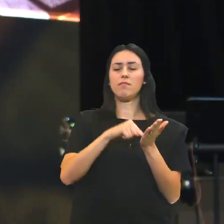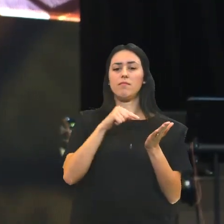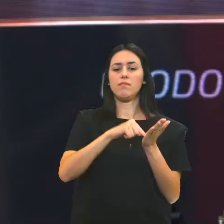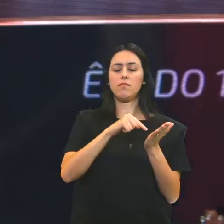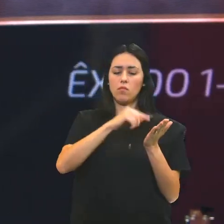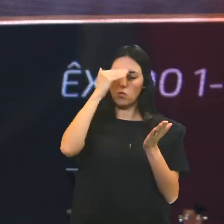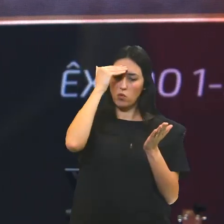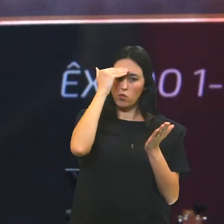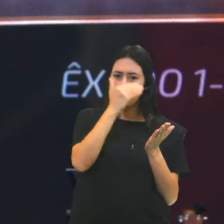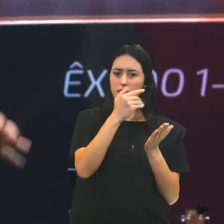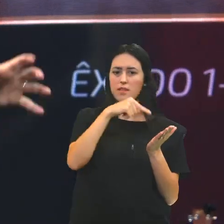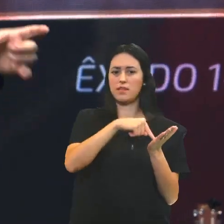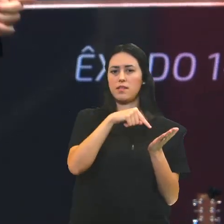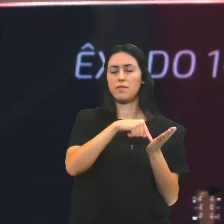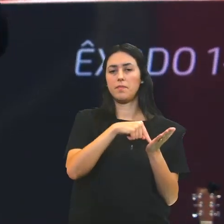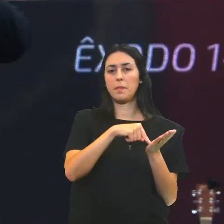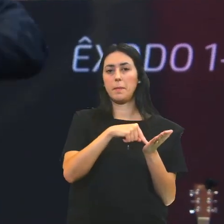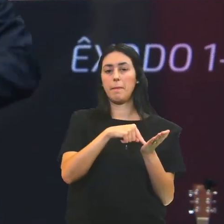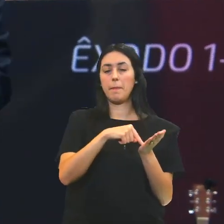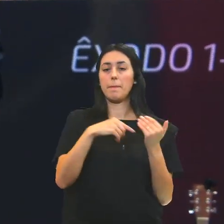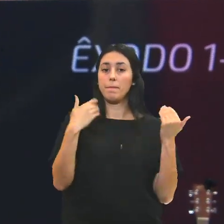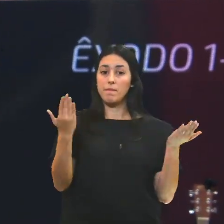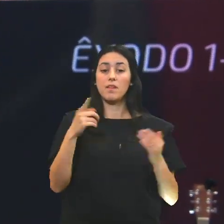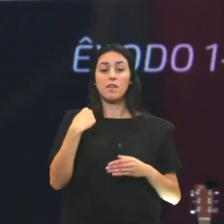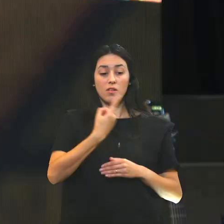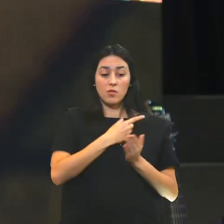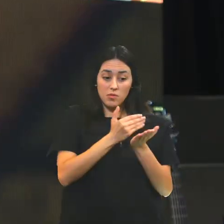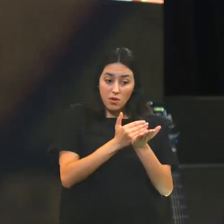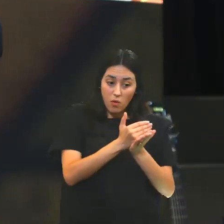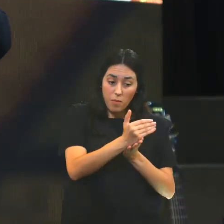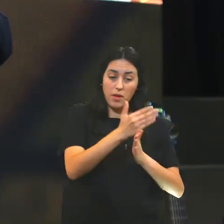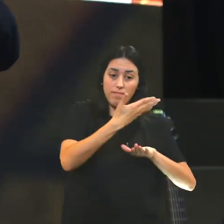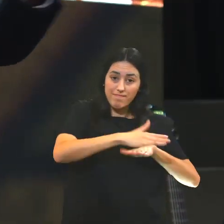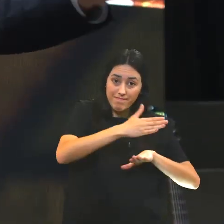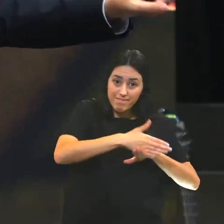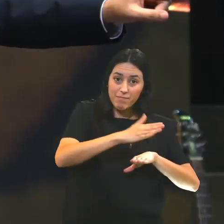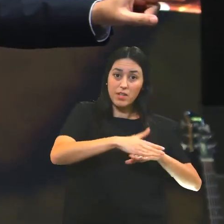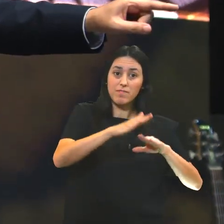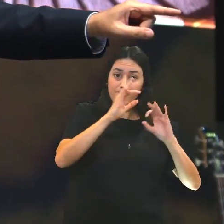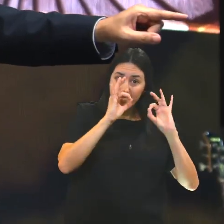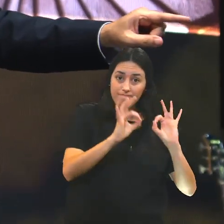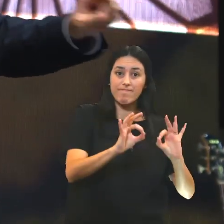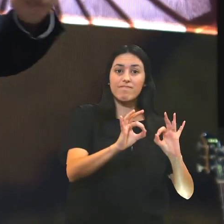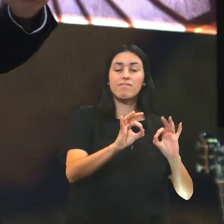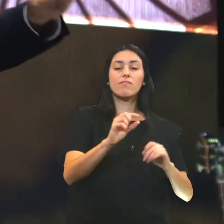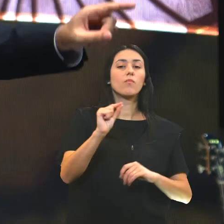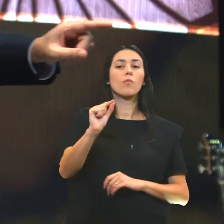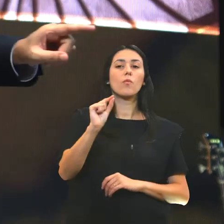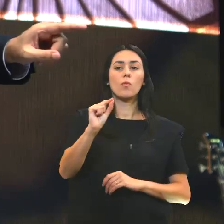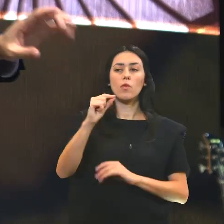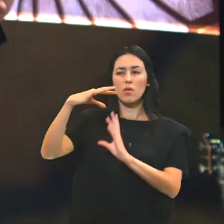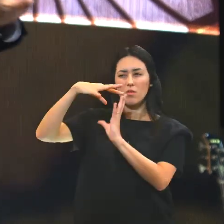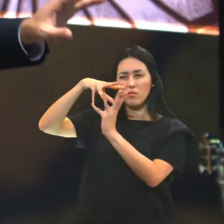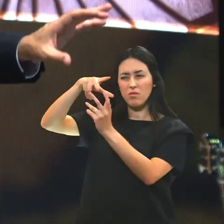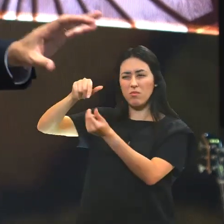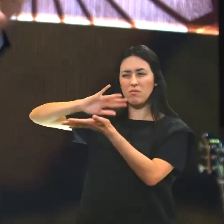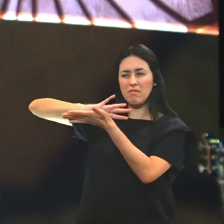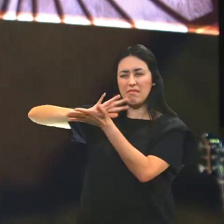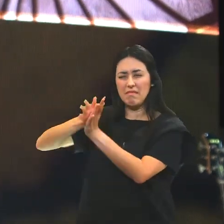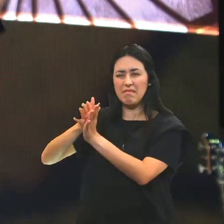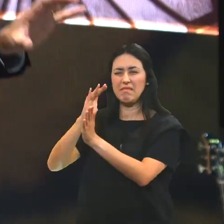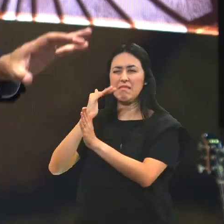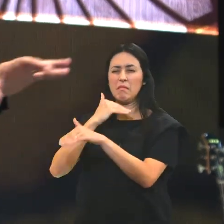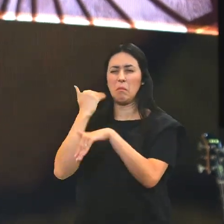princípios que Ele tem. E quando a gente começa a fazer isso, a destruição do mundo, que gera morte, bate